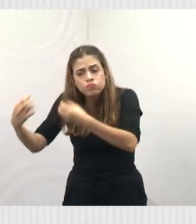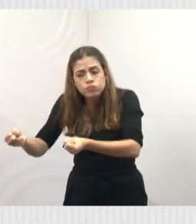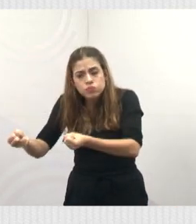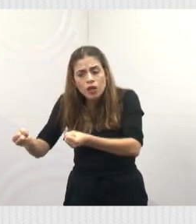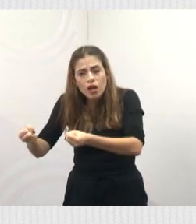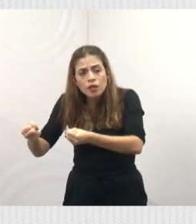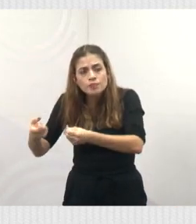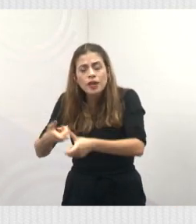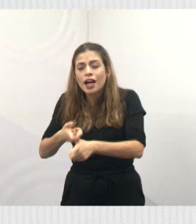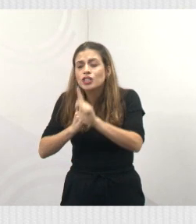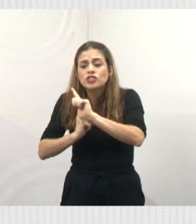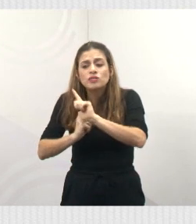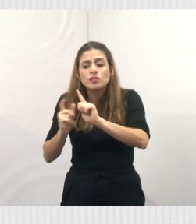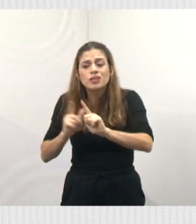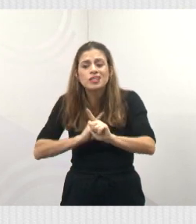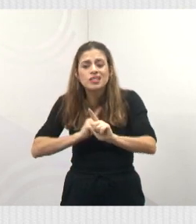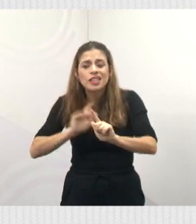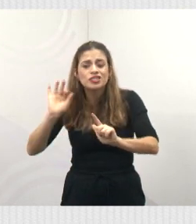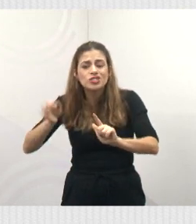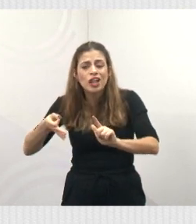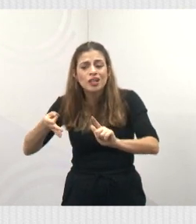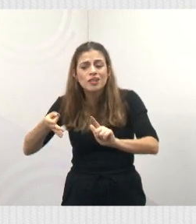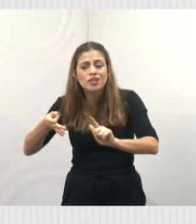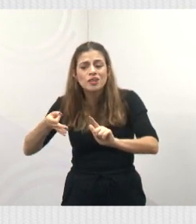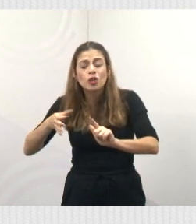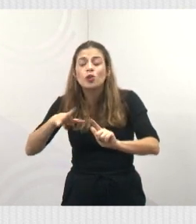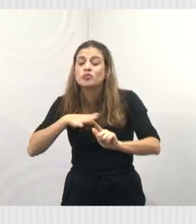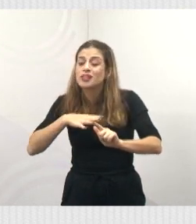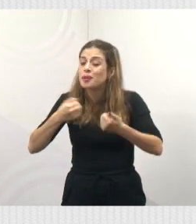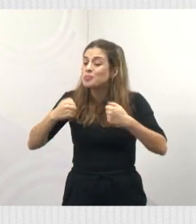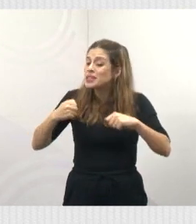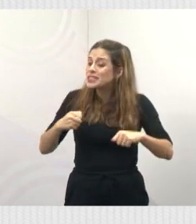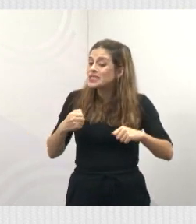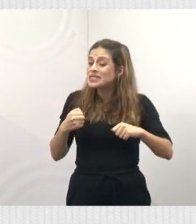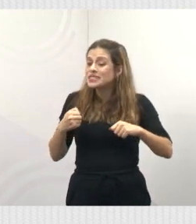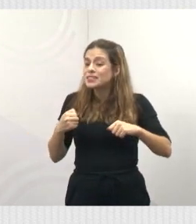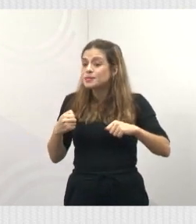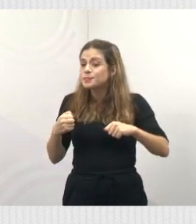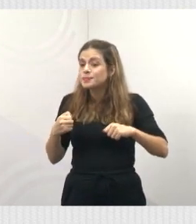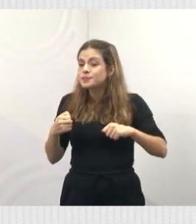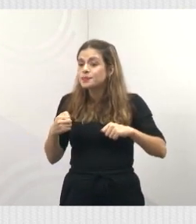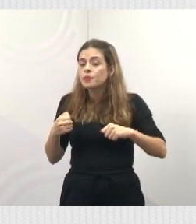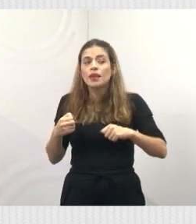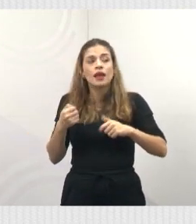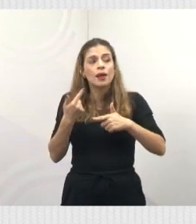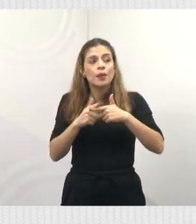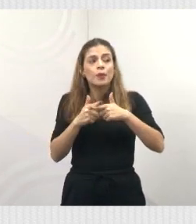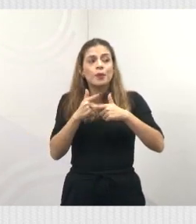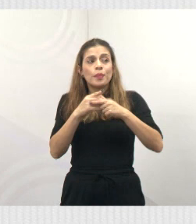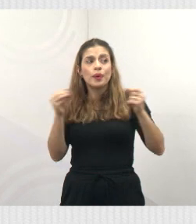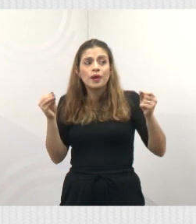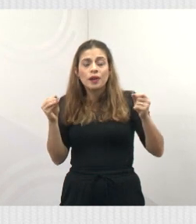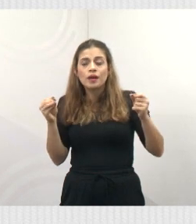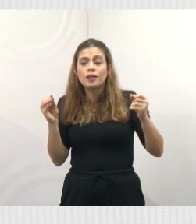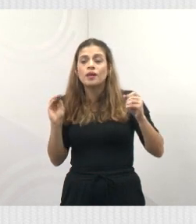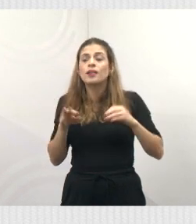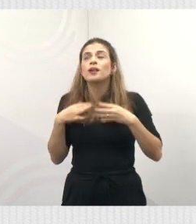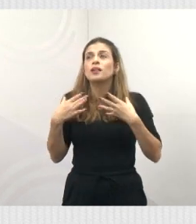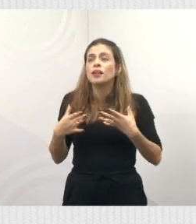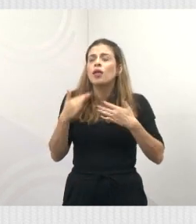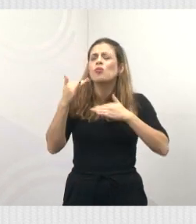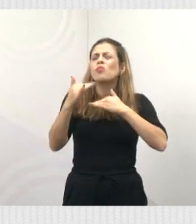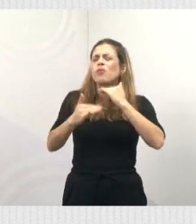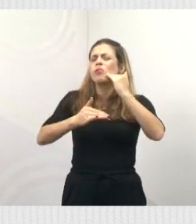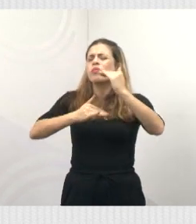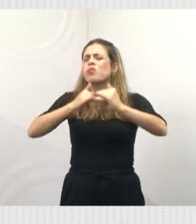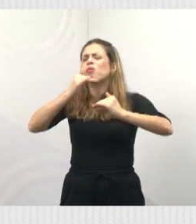as dívidas consolidadas. O município não tem como fugir disso, mas para resolver essa equação que nós estamos diminuindo gradativamente,